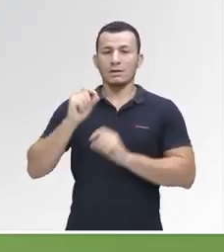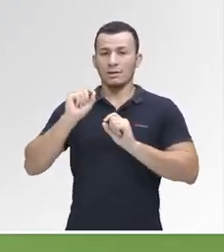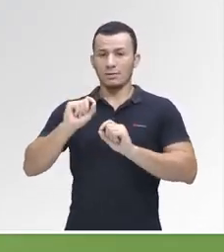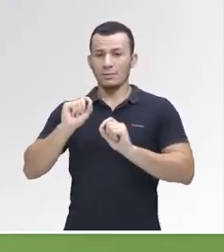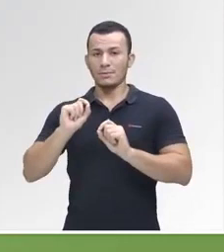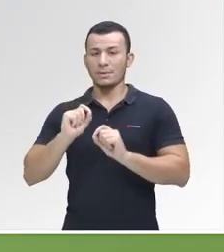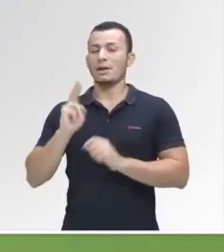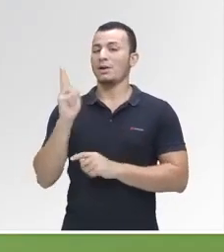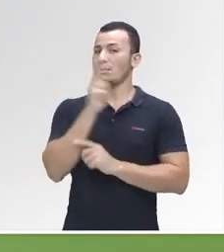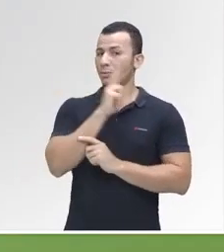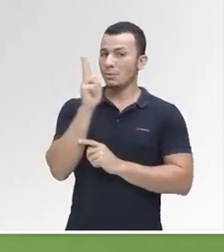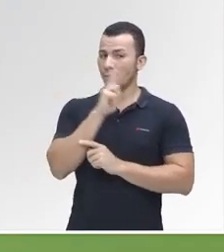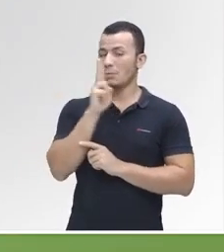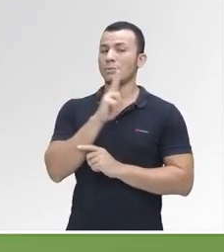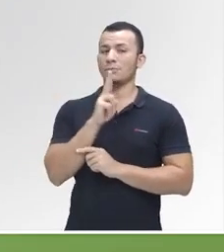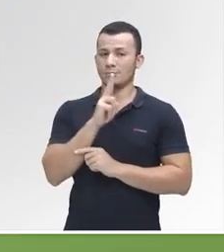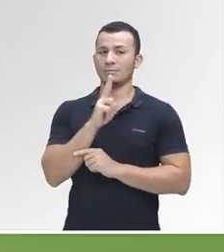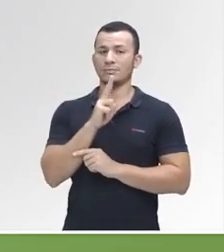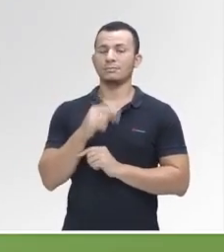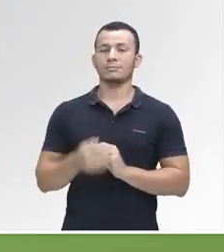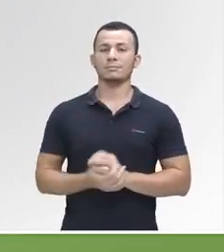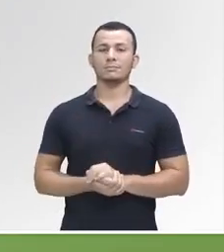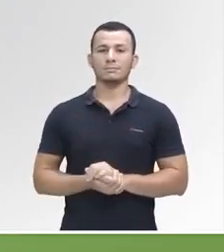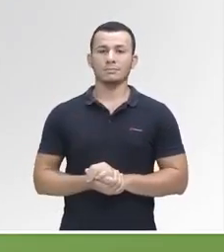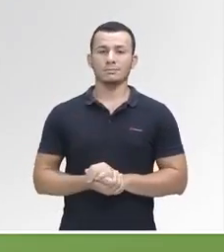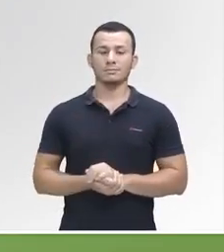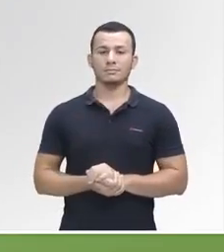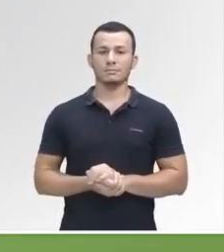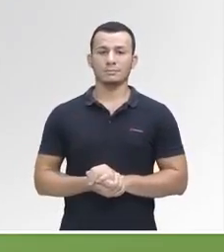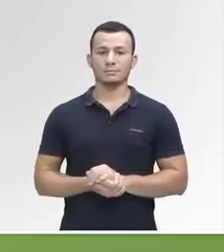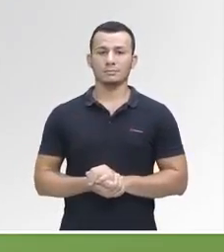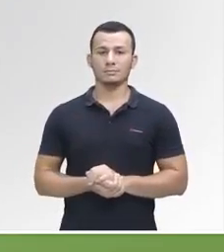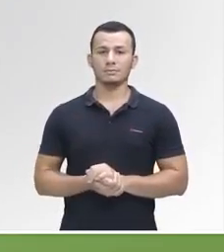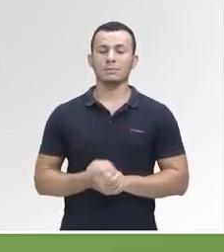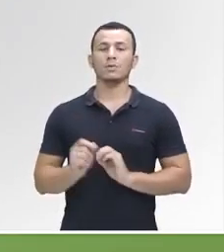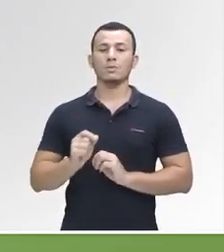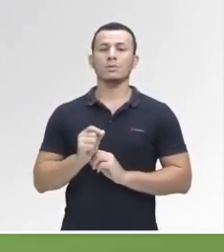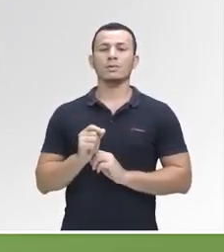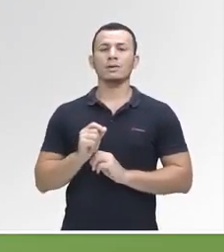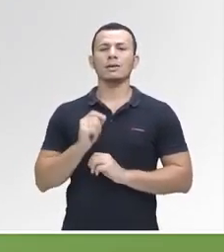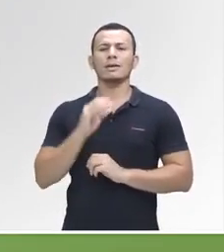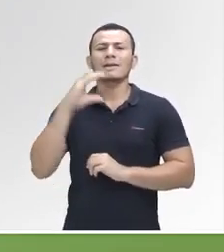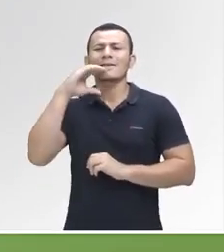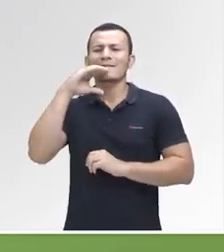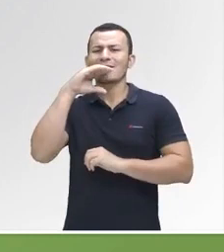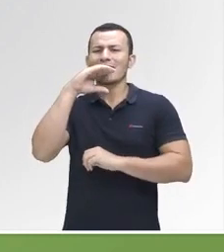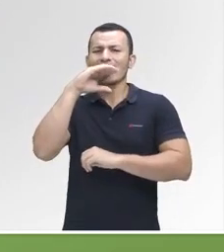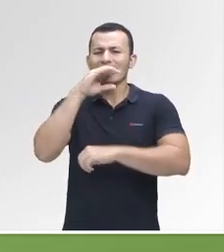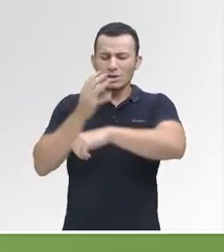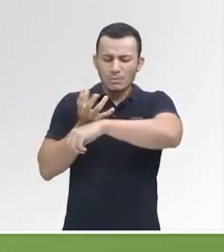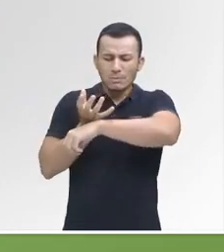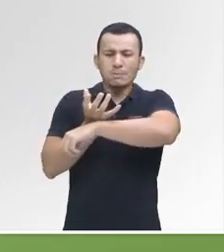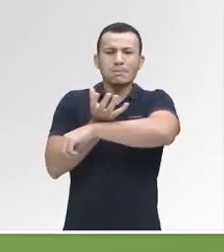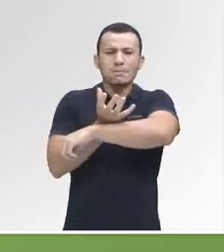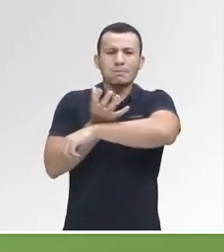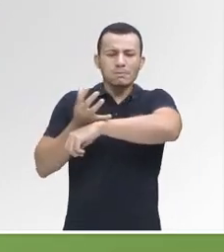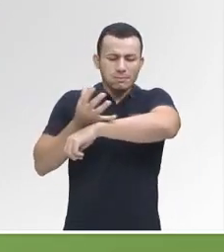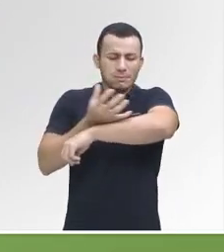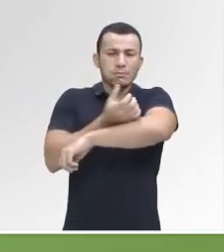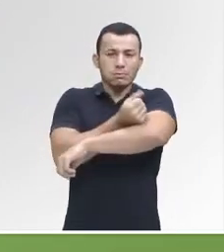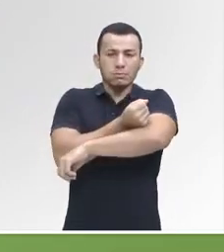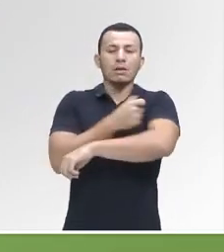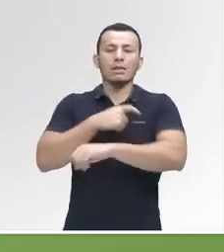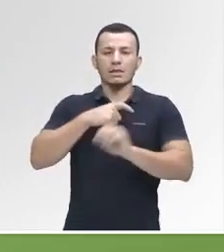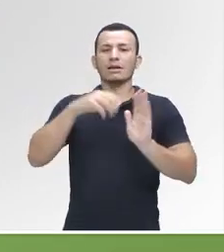de emergência, que são as queimaduras. As queimaduras são classificadas de acordo com o